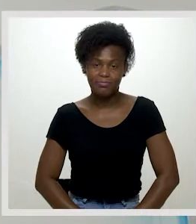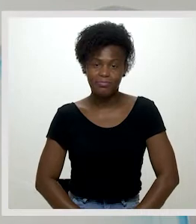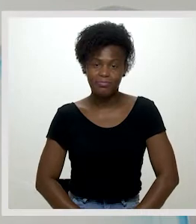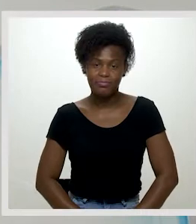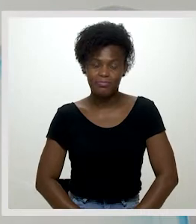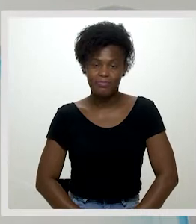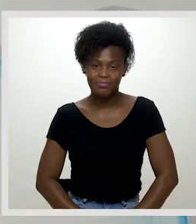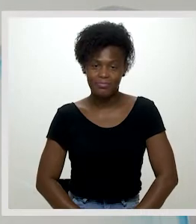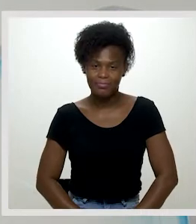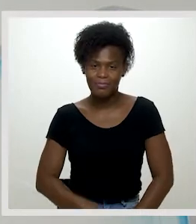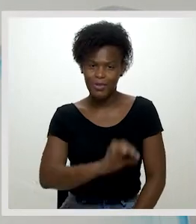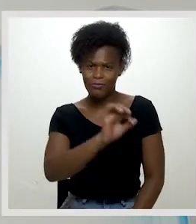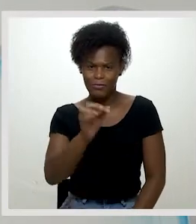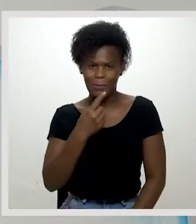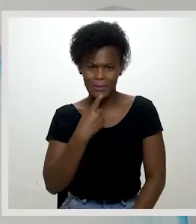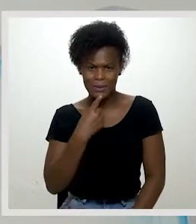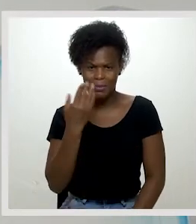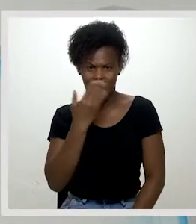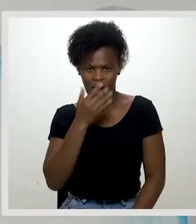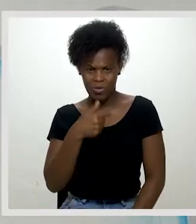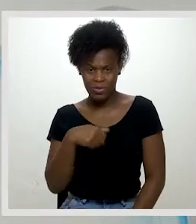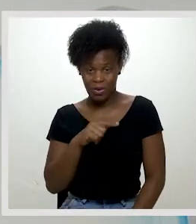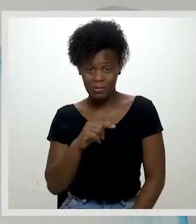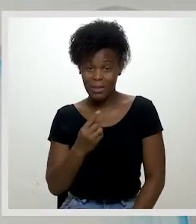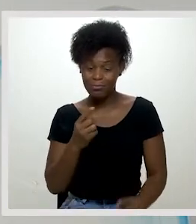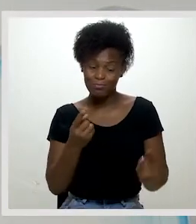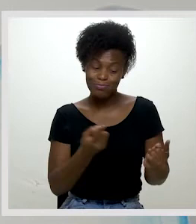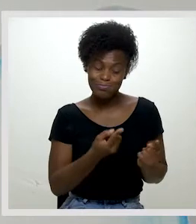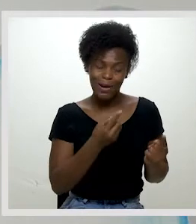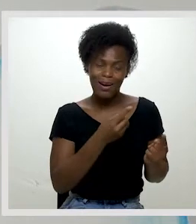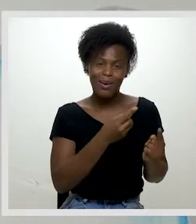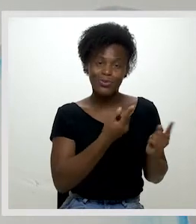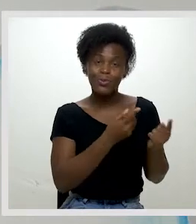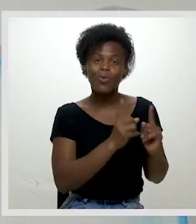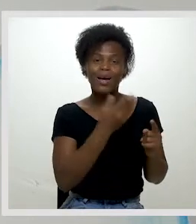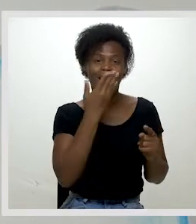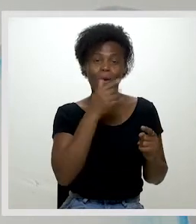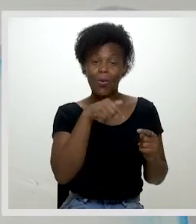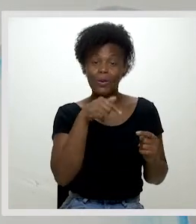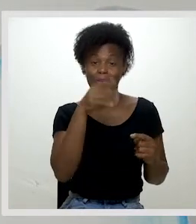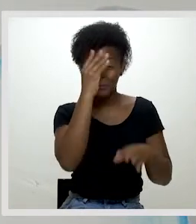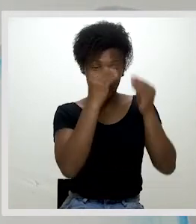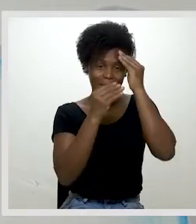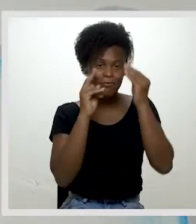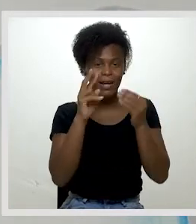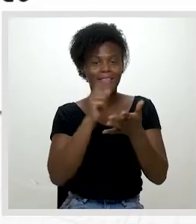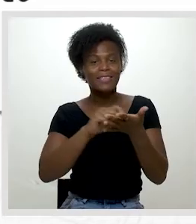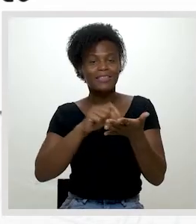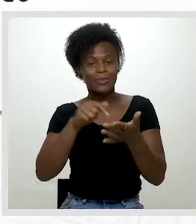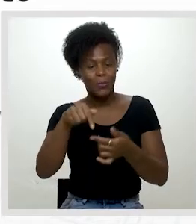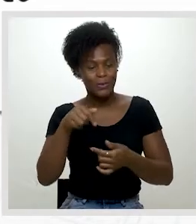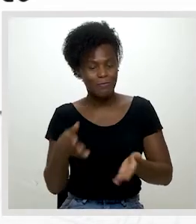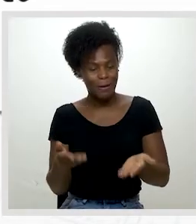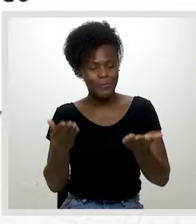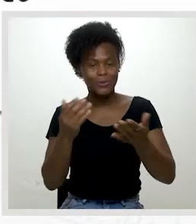E então, já perceberam a nossa aula? Para sintetizar aquilo que nós aprendemos hoje, vamos ver um pequeno exercício. Vamos